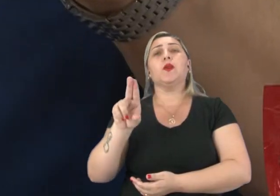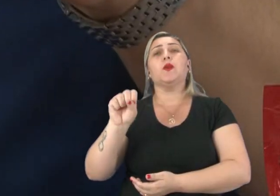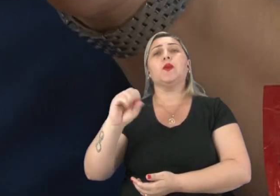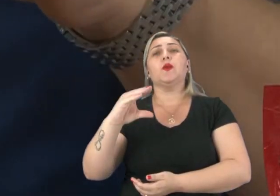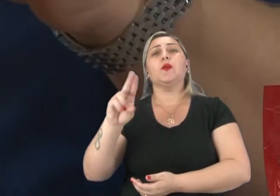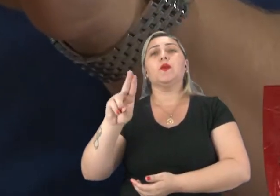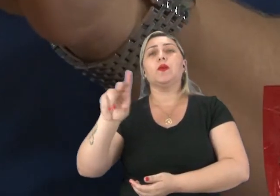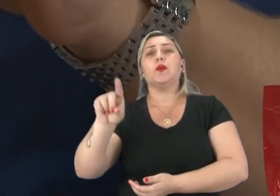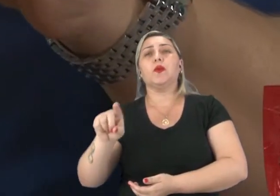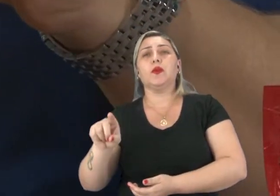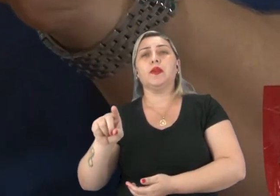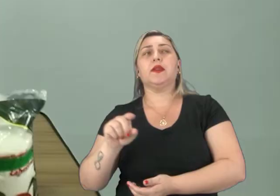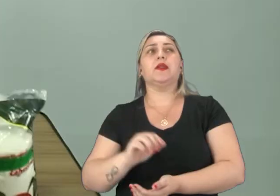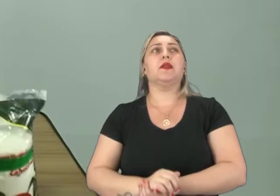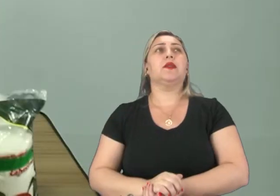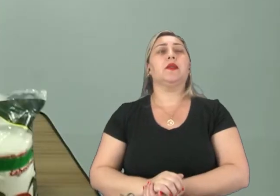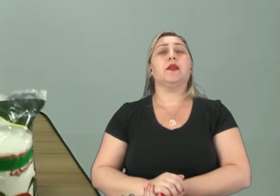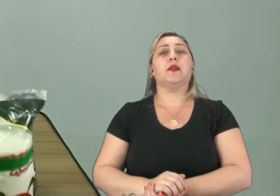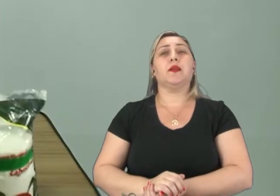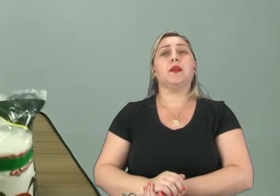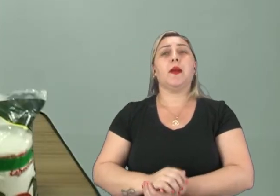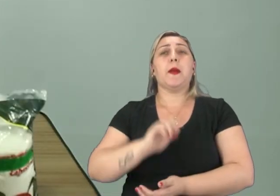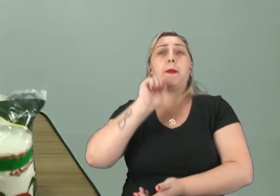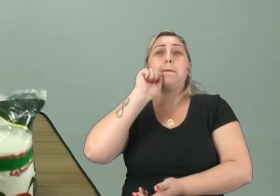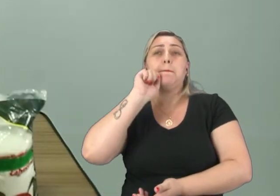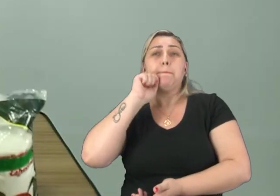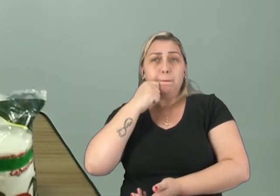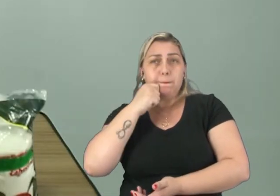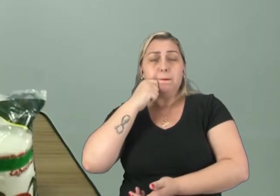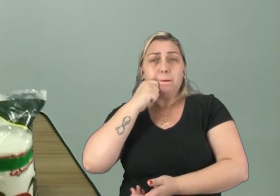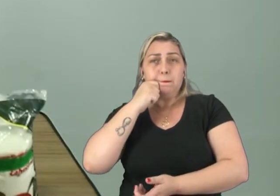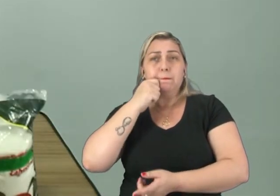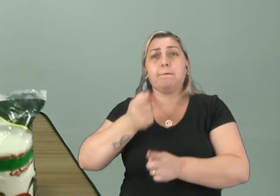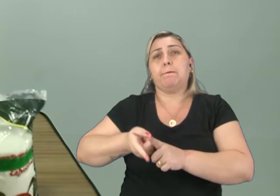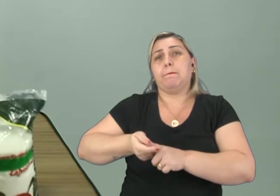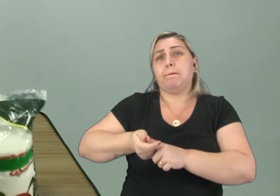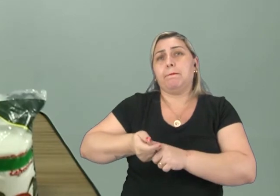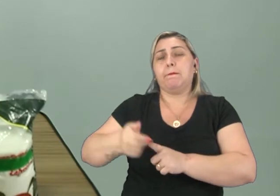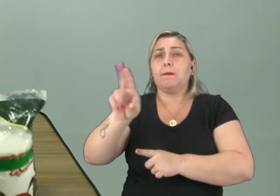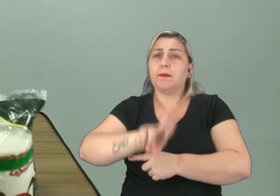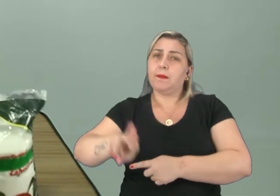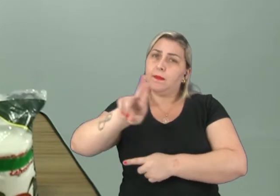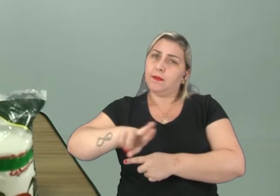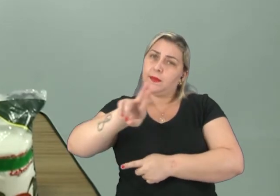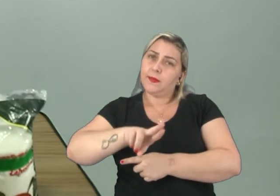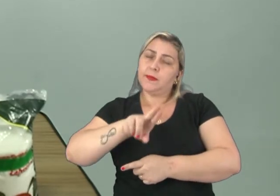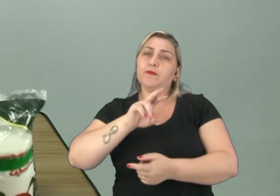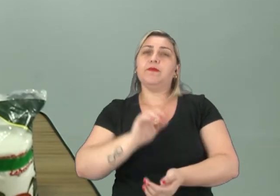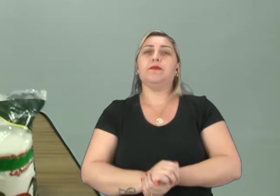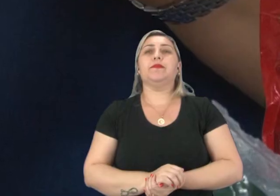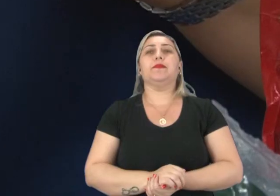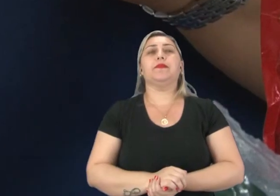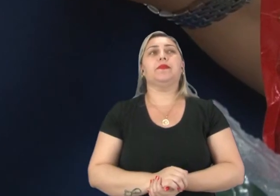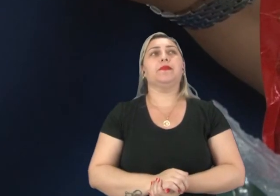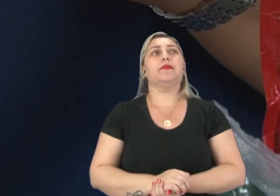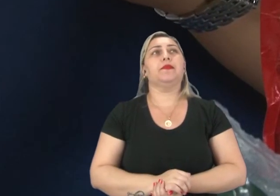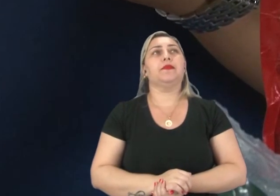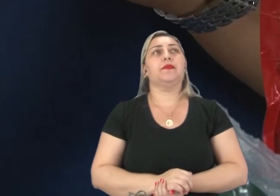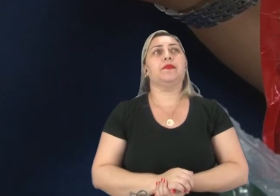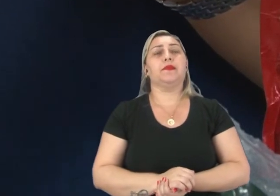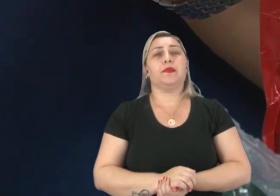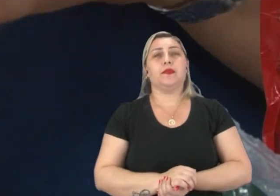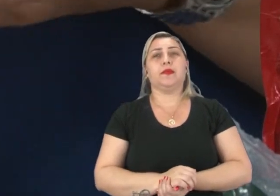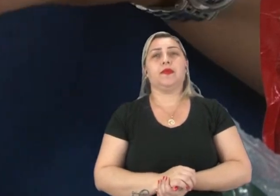cuscuz, né? Para fazer o cuscuz, o famoso pão de milho. Também ele é muito utilizado e muito saudável. Ele